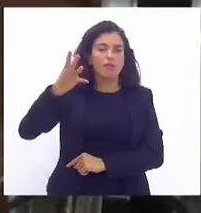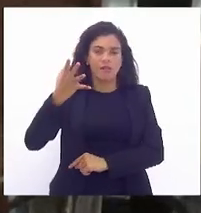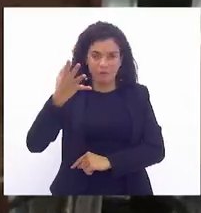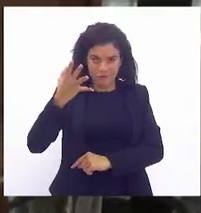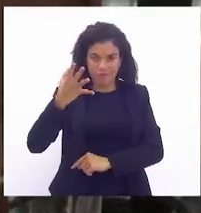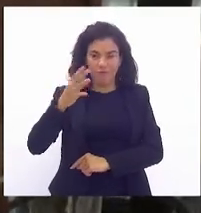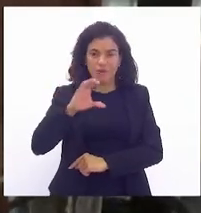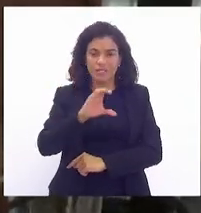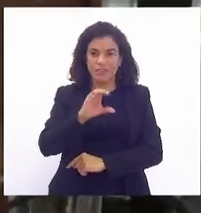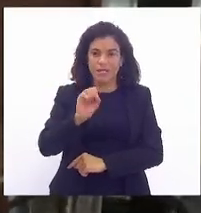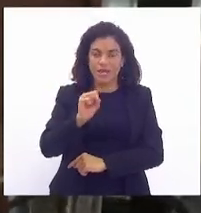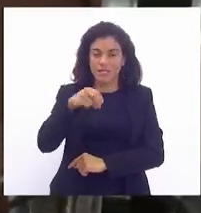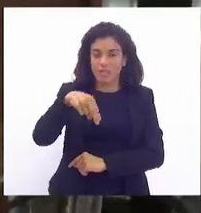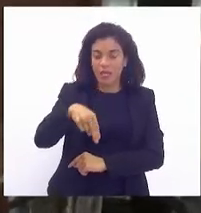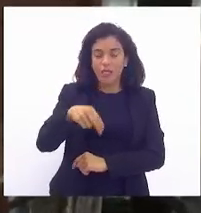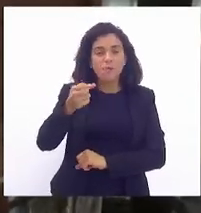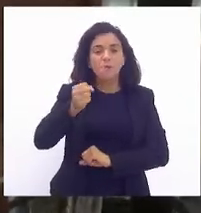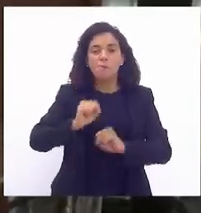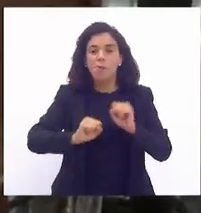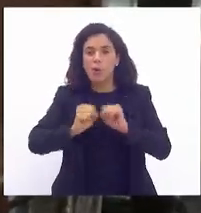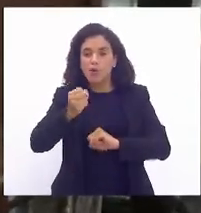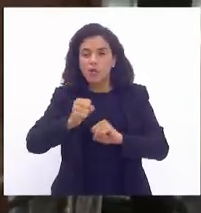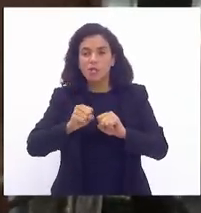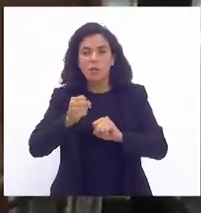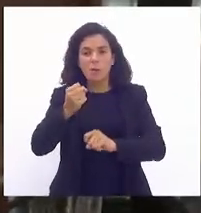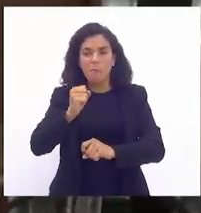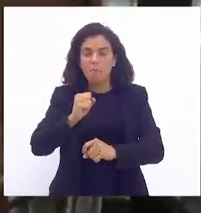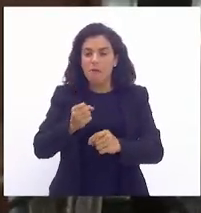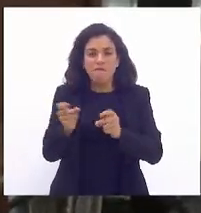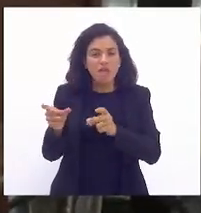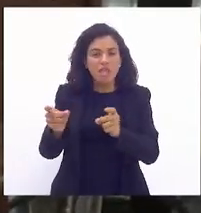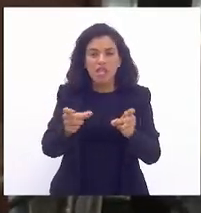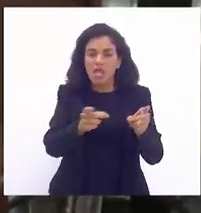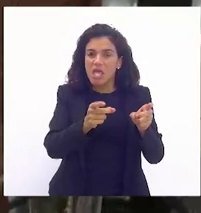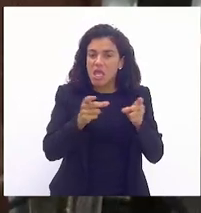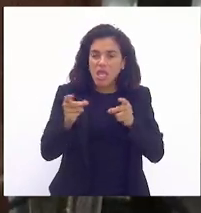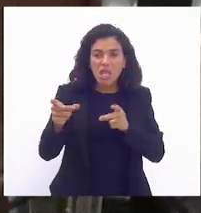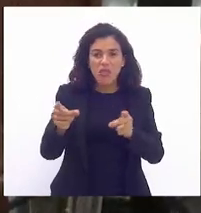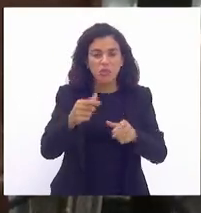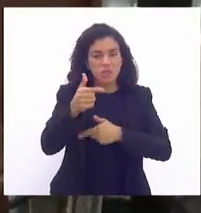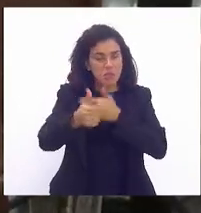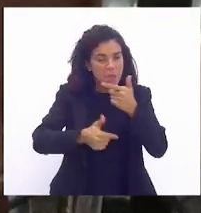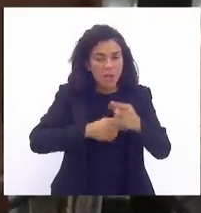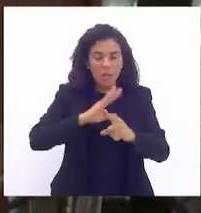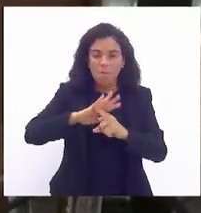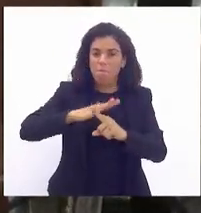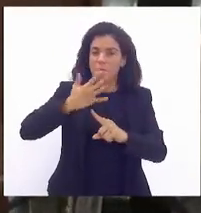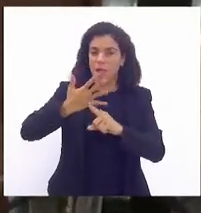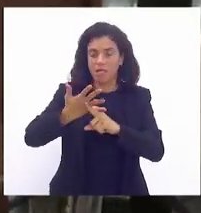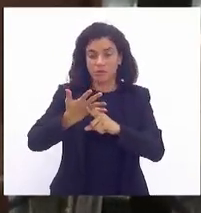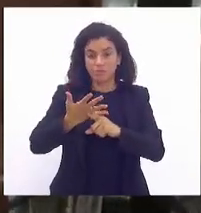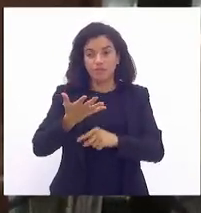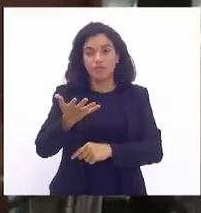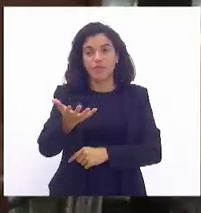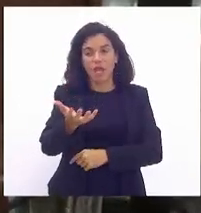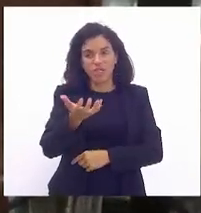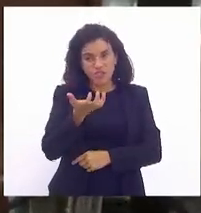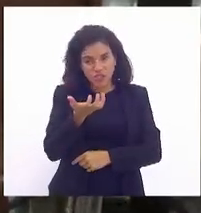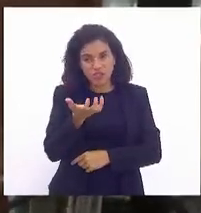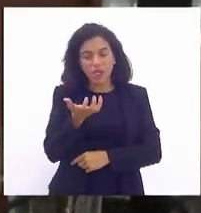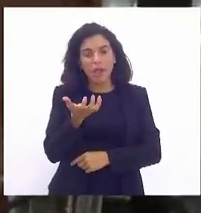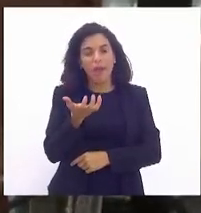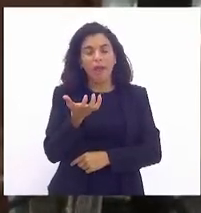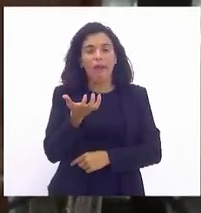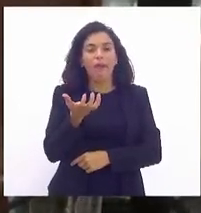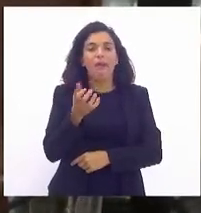CSN produzindo, batendo recorde de venda cada vez mais. Só que a gente quer ela